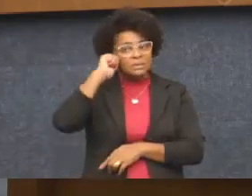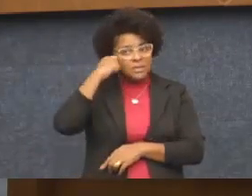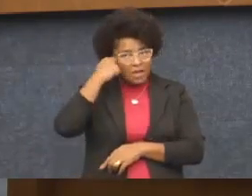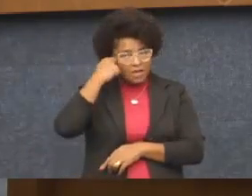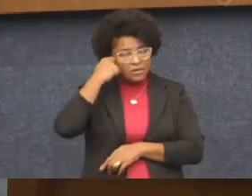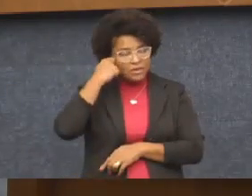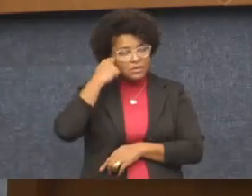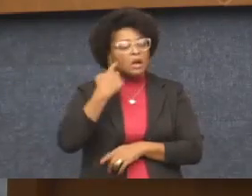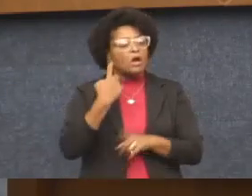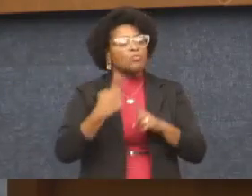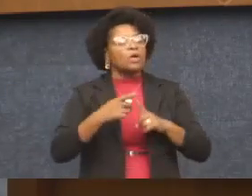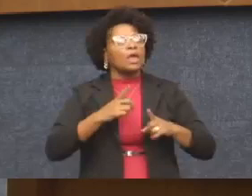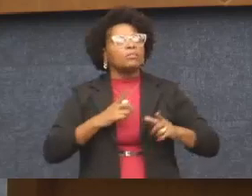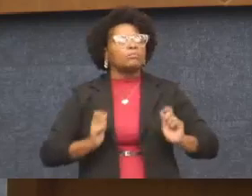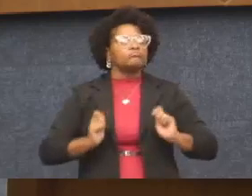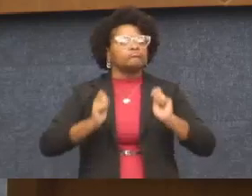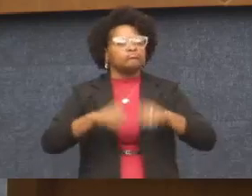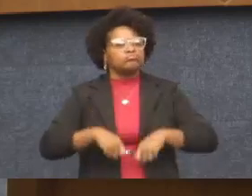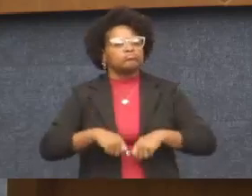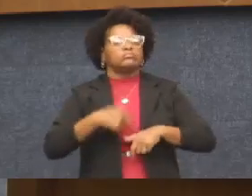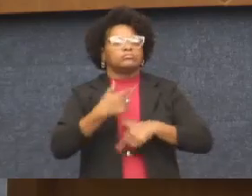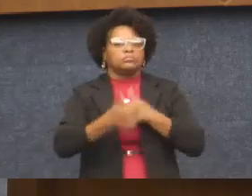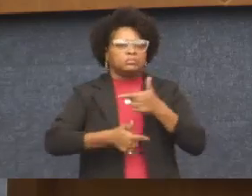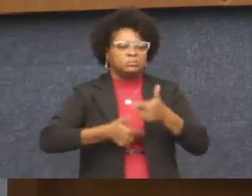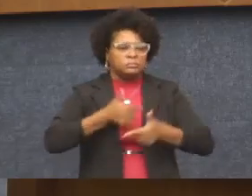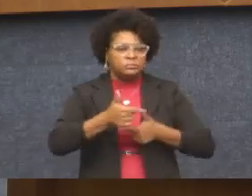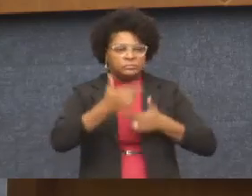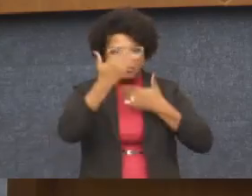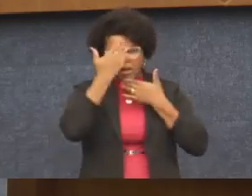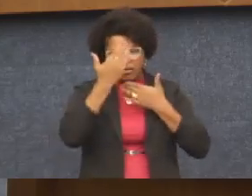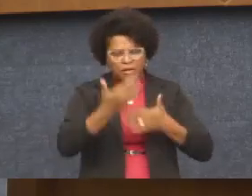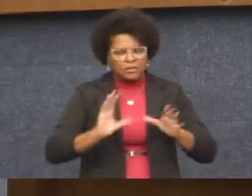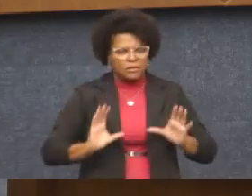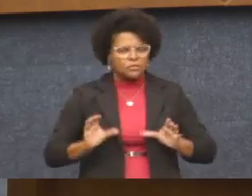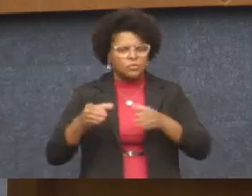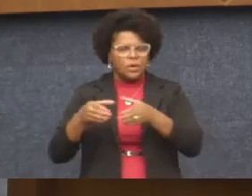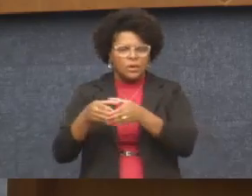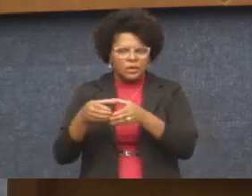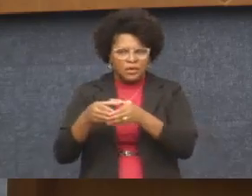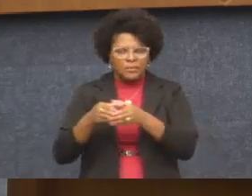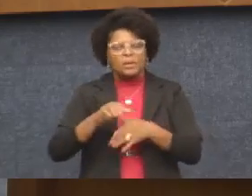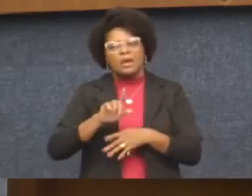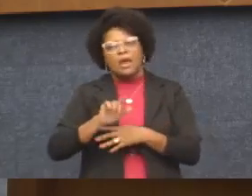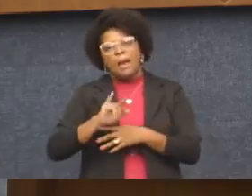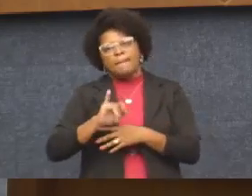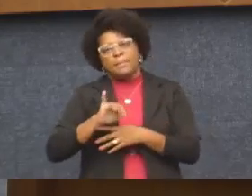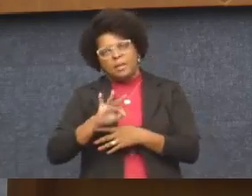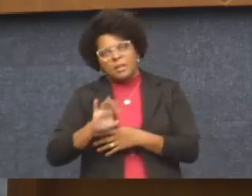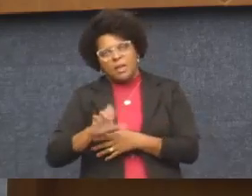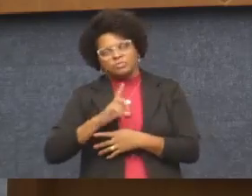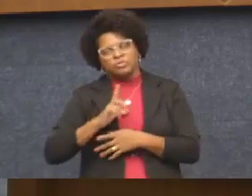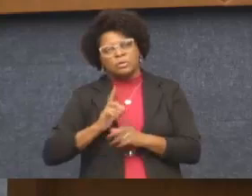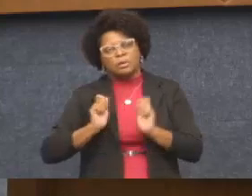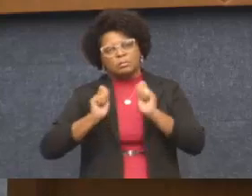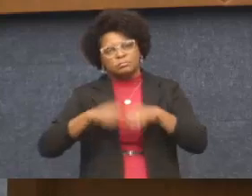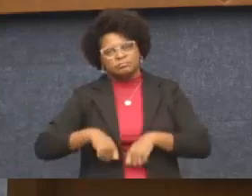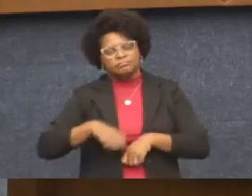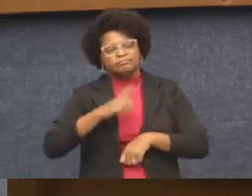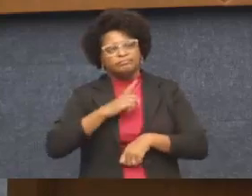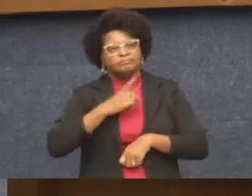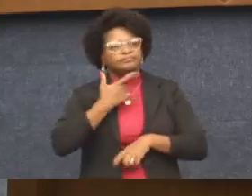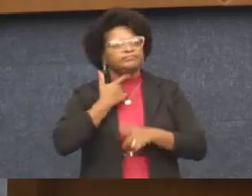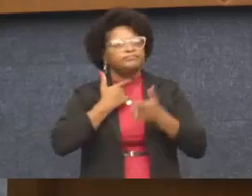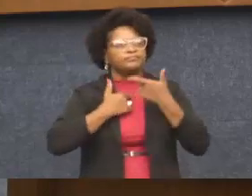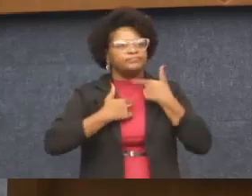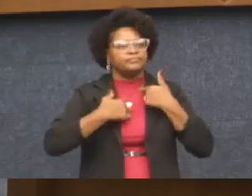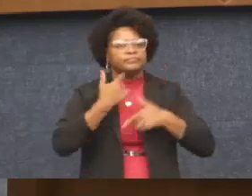pela capacidade que eles têm de trabalho. Eu agradeço a toda a minha equipe do gabinete pela capacidade, pela vontade de